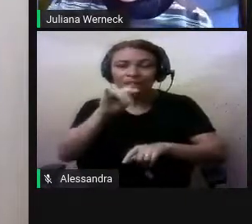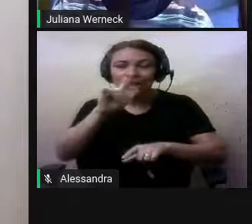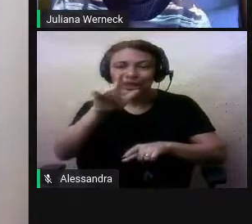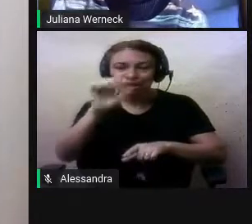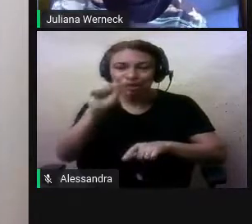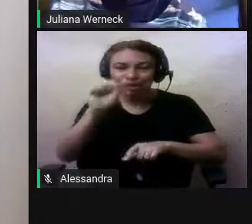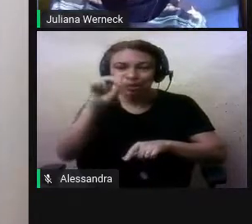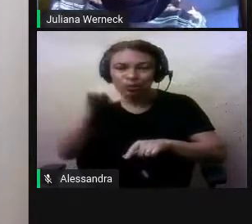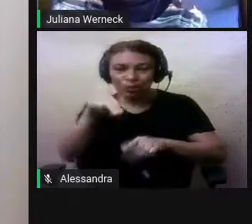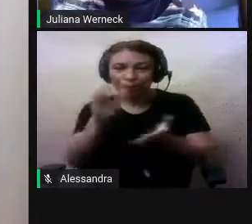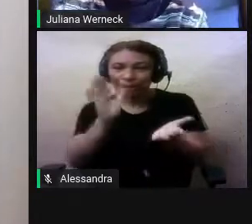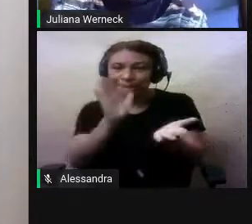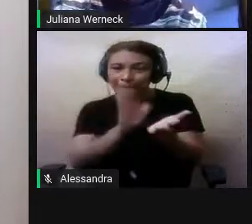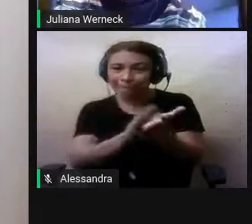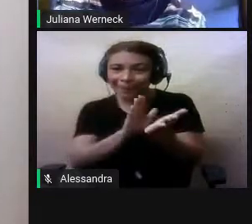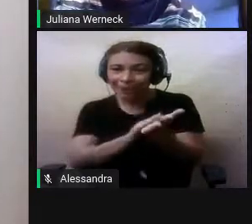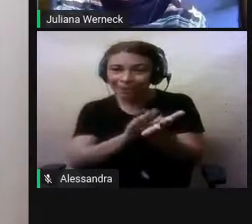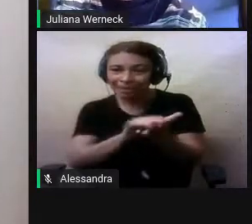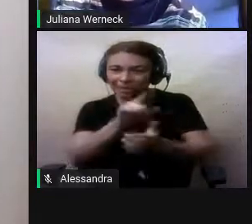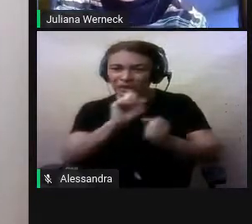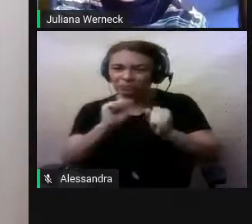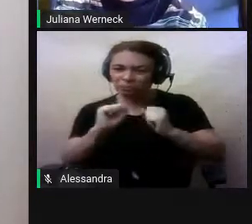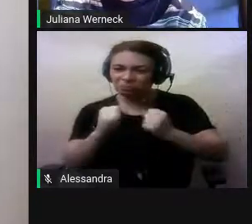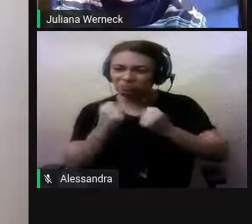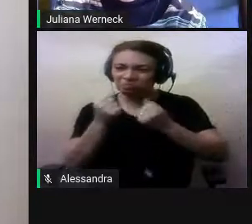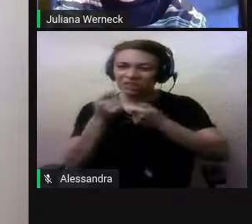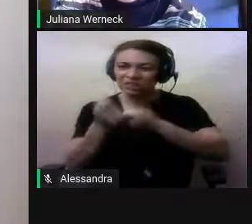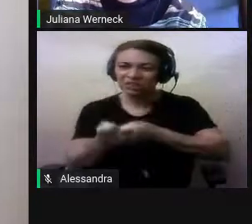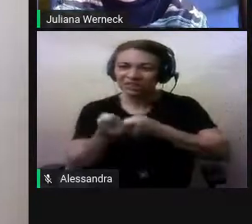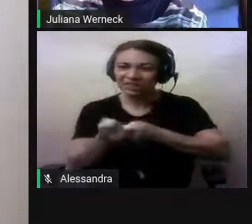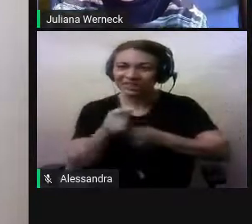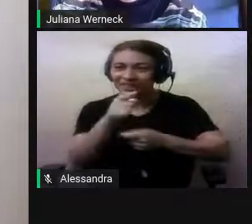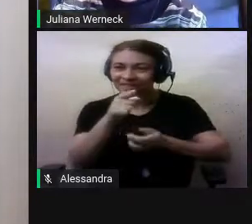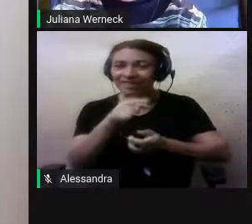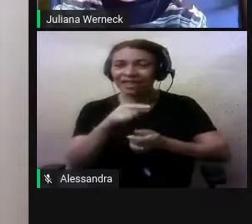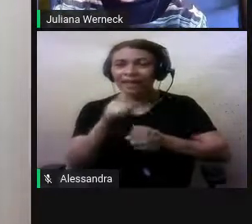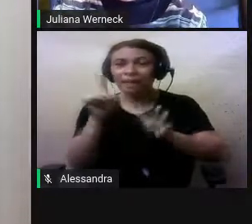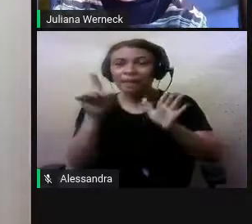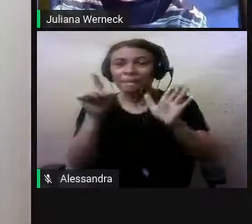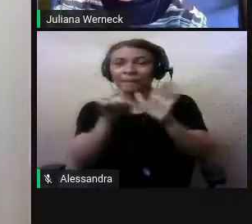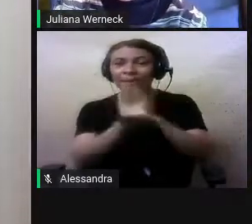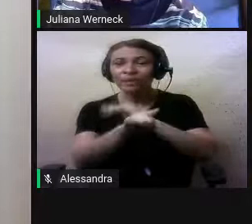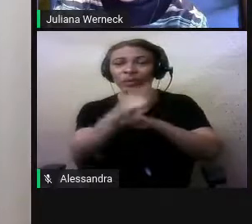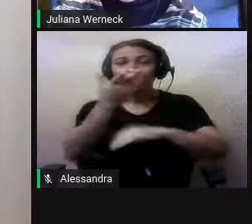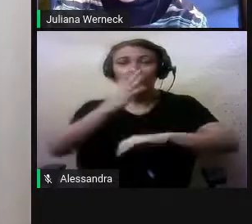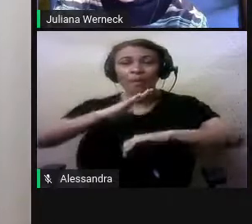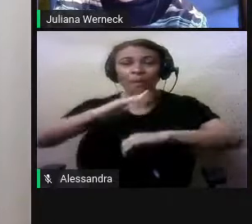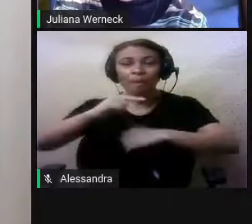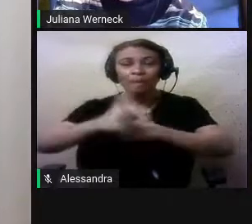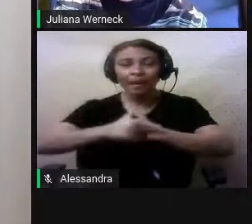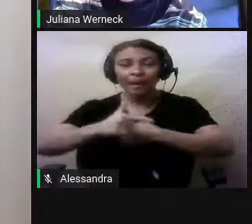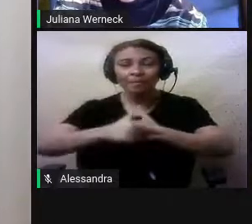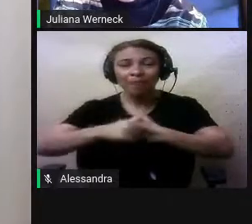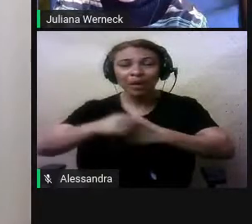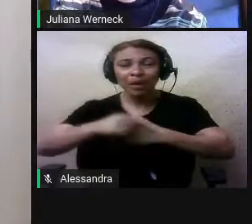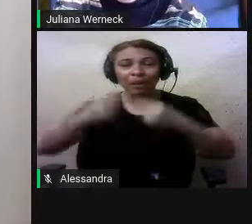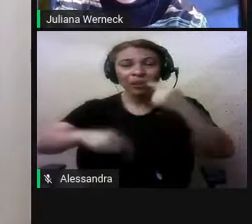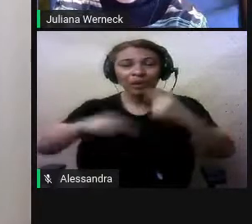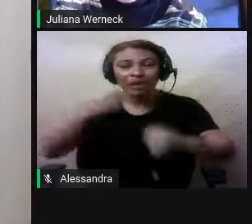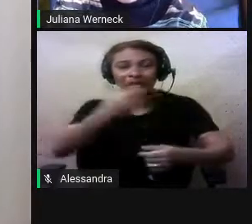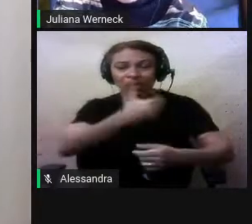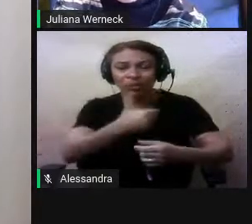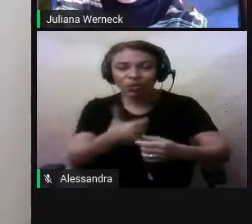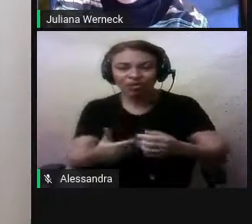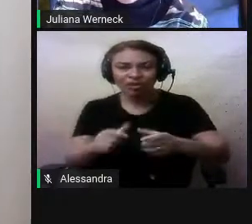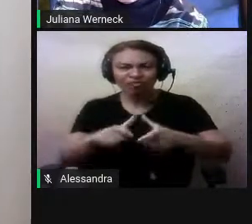assim, parabenizando você pela sua persistência e perguntando qual o papel de políticas públicas para fortalecer e